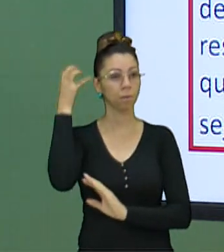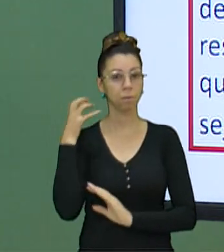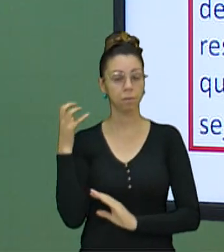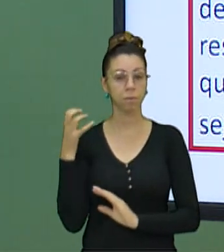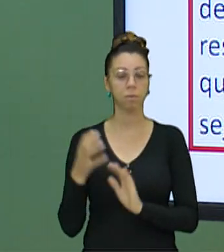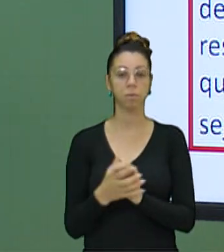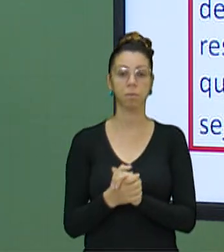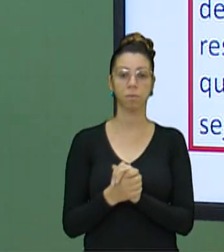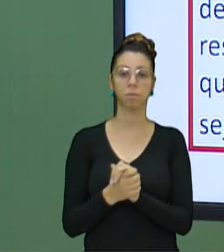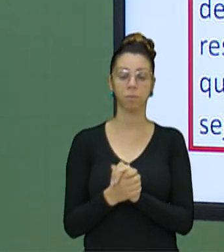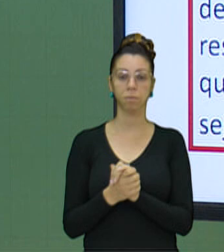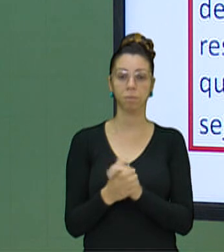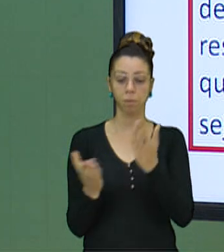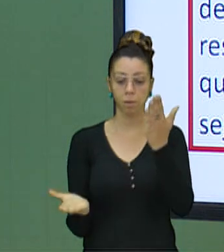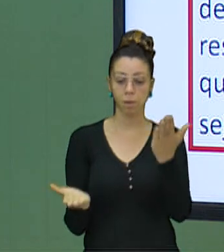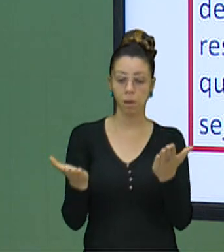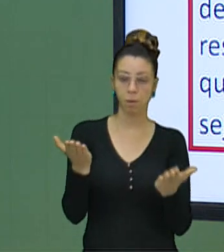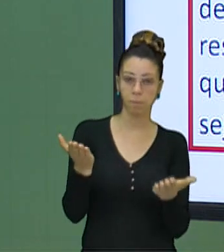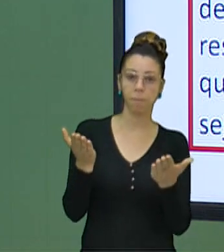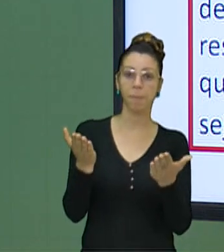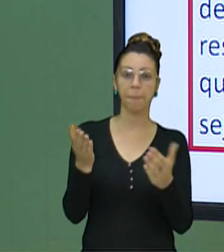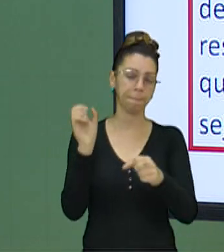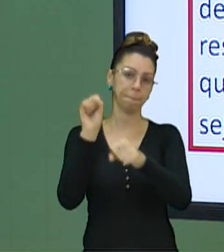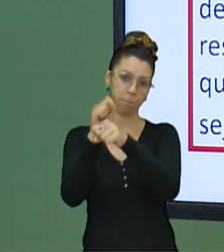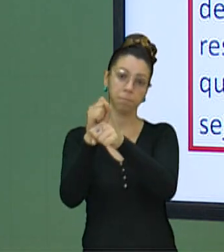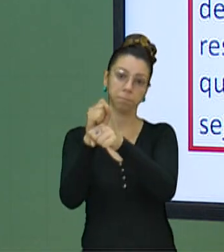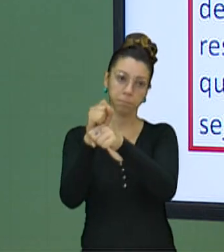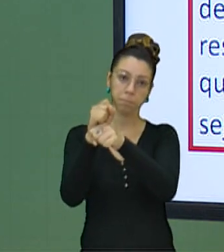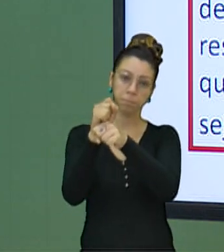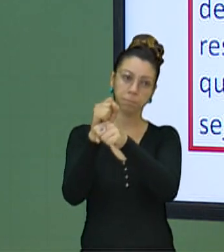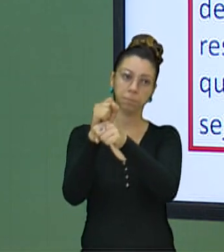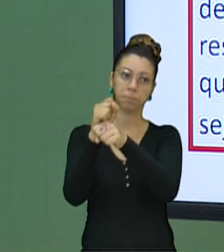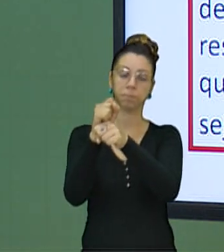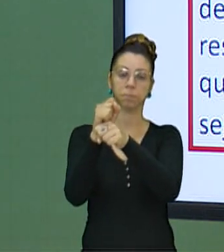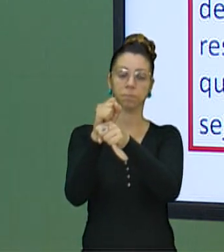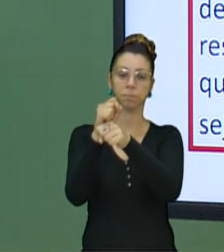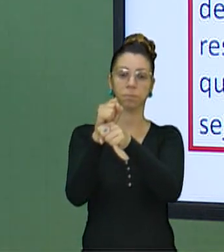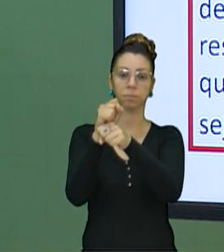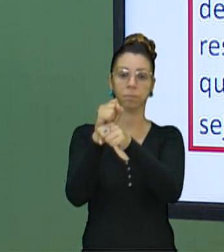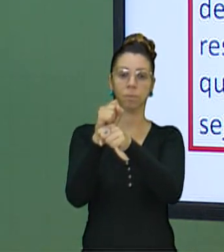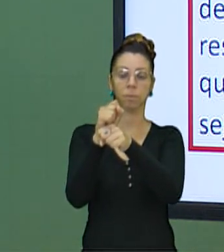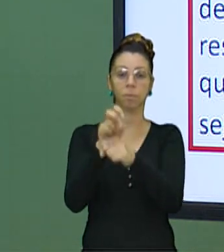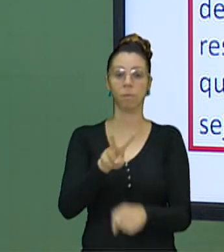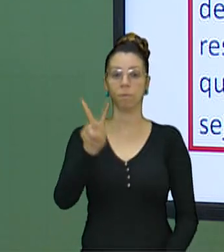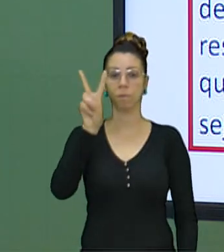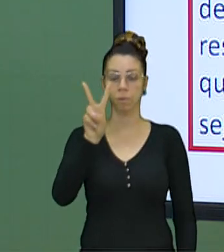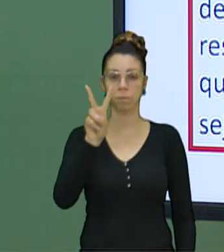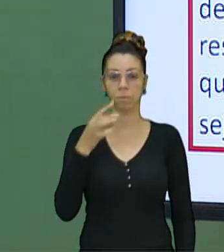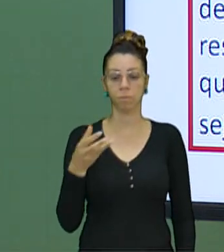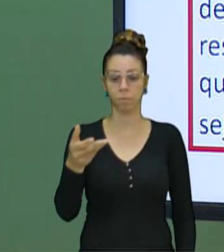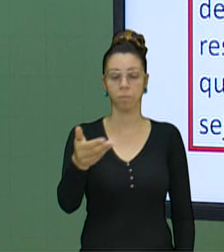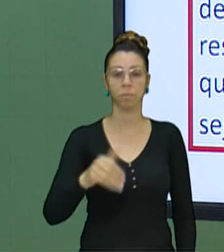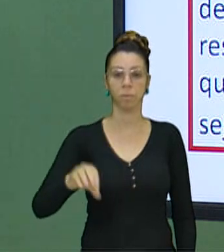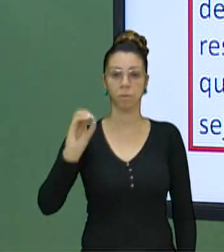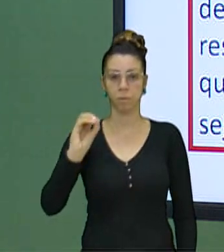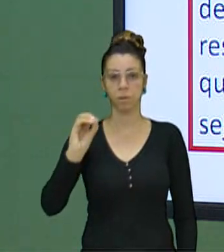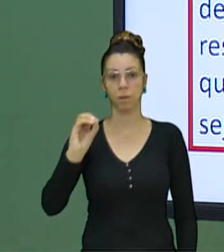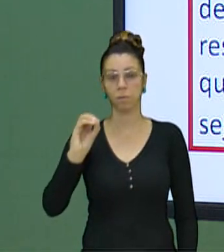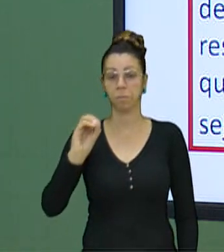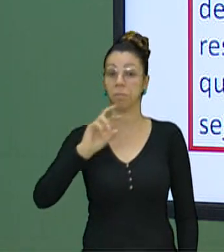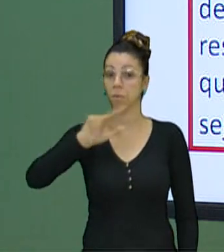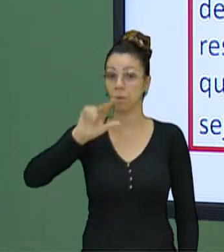estado de equilíbrio de duas formas. Ou estaria parado, ou seja, velocidade zero, que não é o caso, porque ele falou que está em